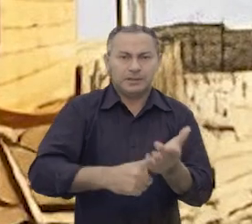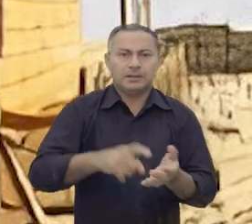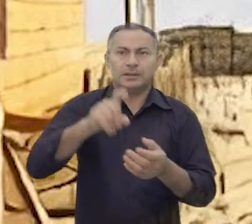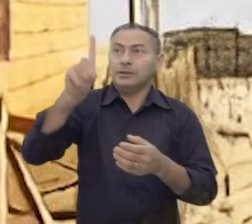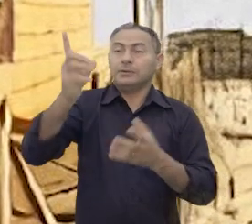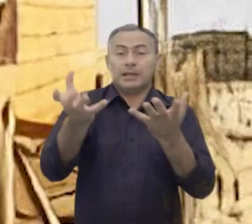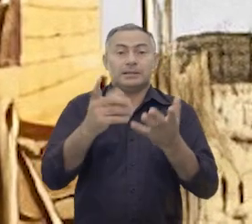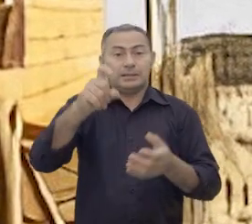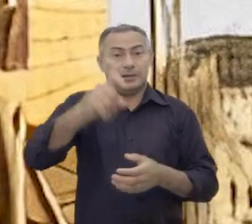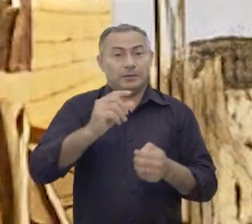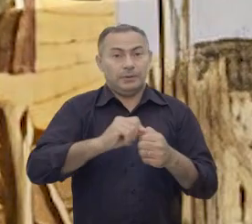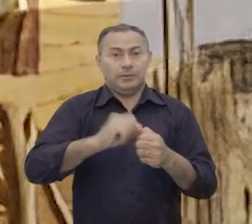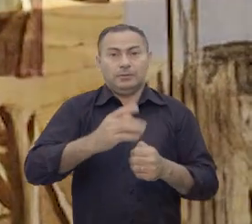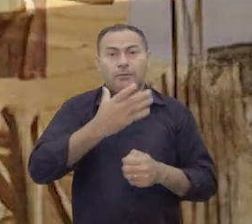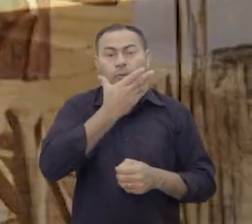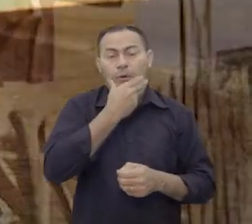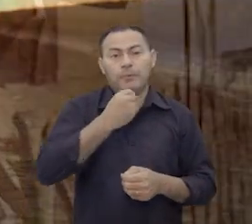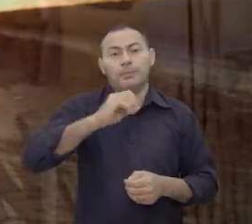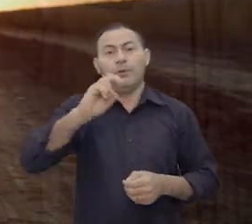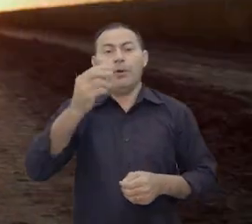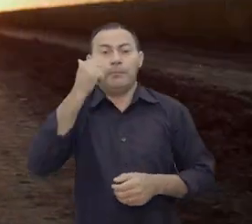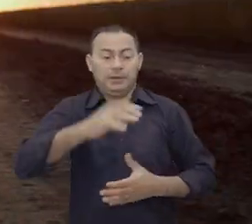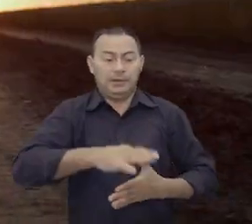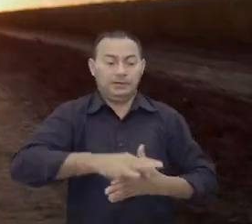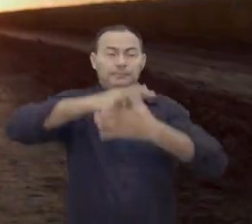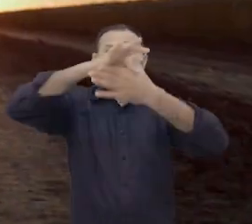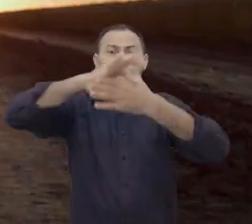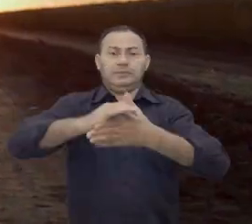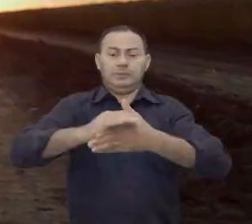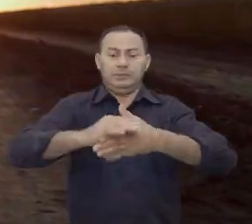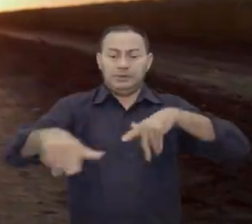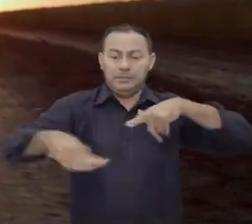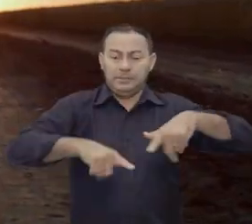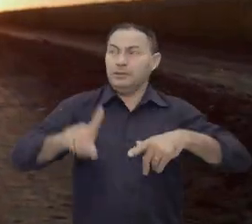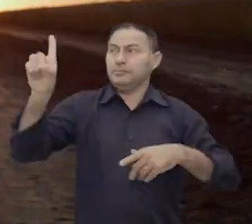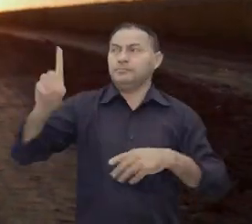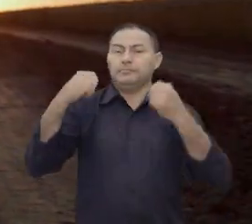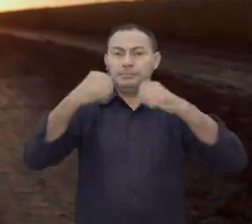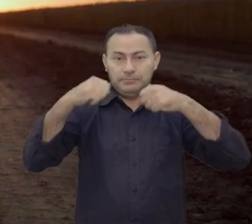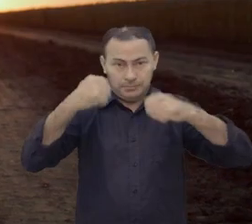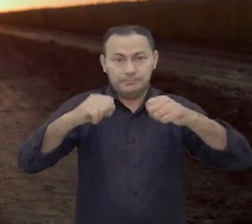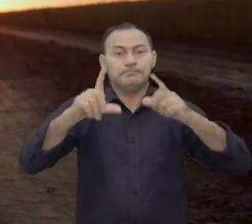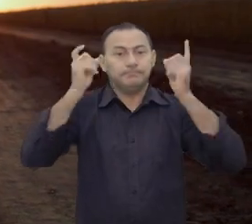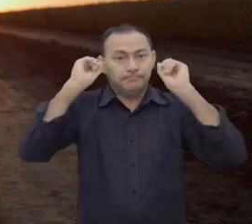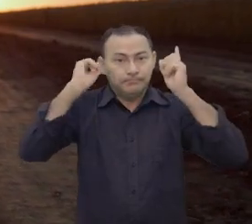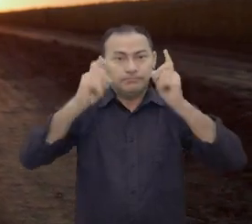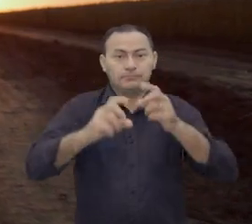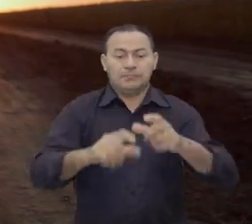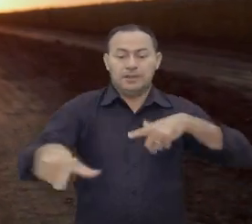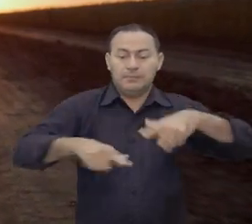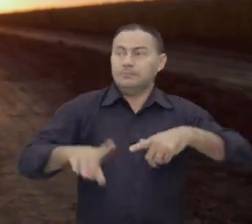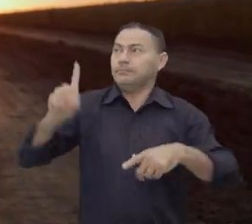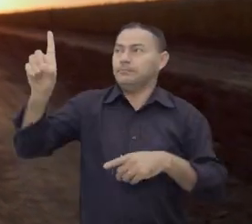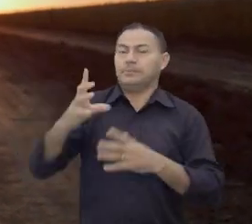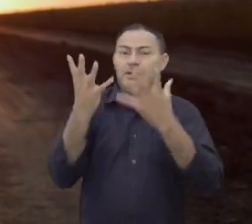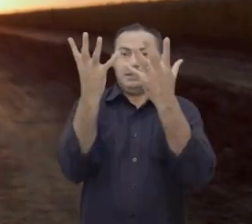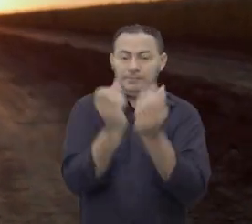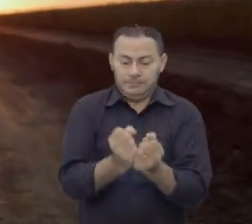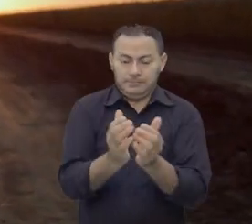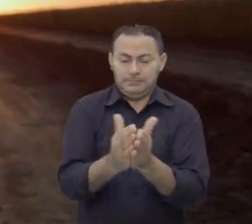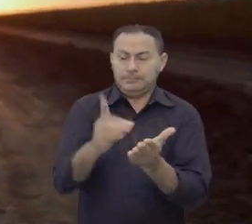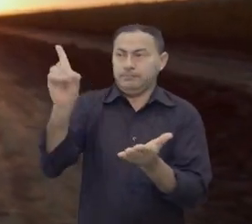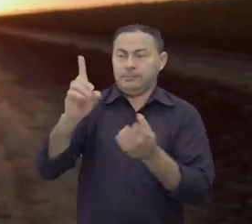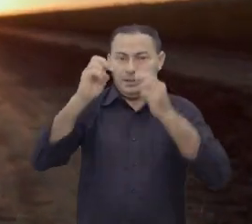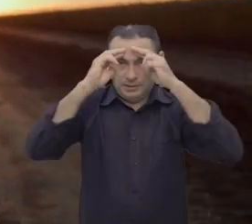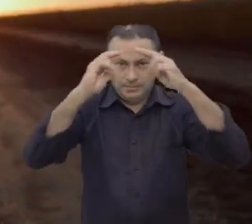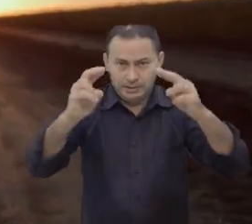quer que seja feita. O homem ou mulher líder da obra de Deus deve preocupar-se com a obra de Deus. Essa pessoa deve ter recebido uma palavra